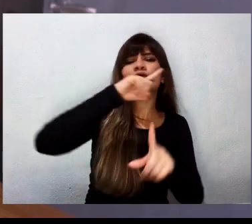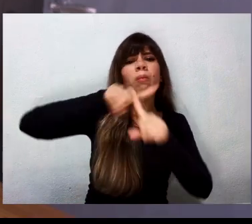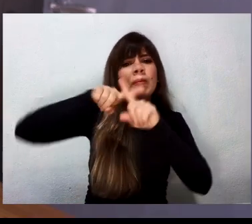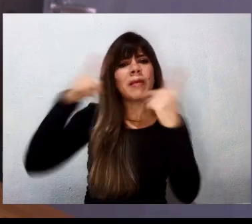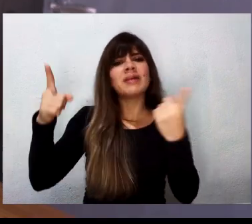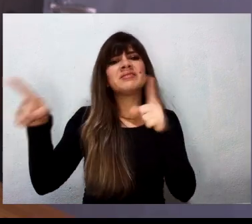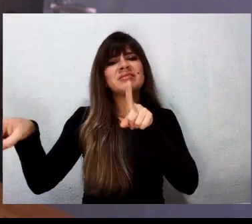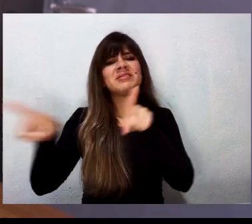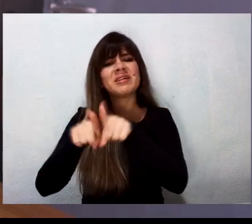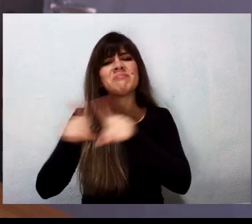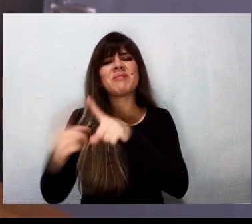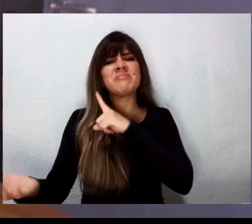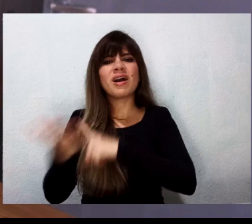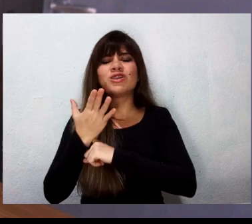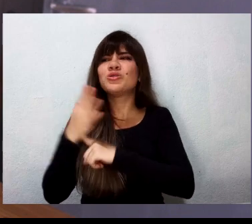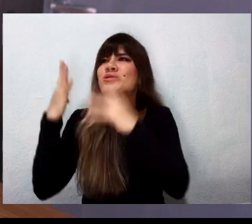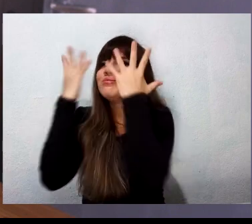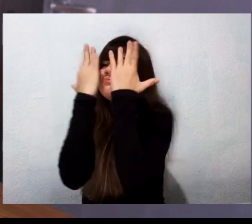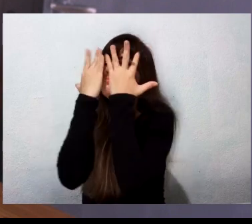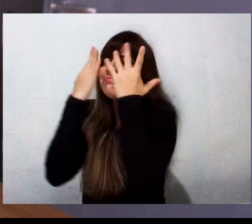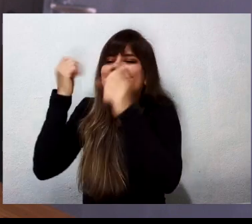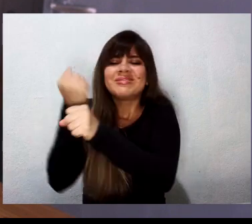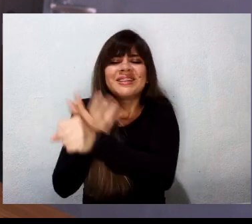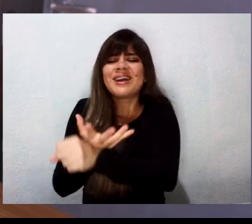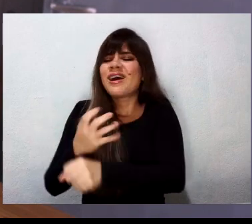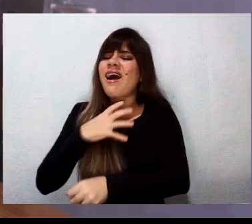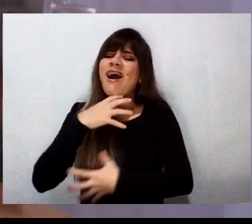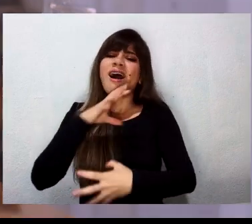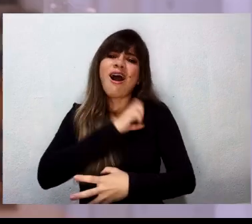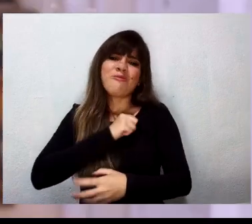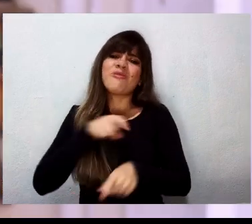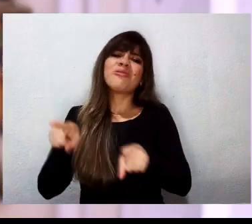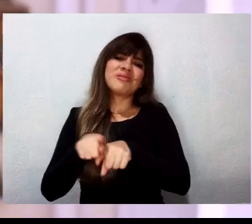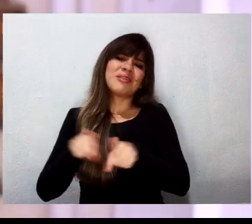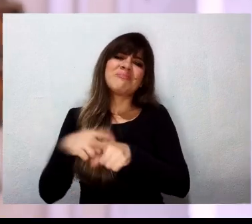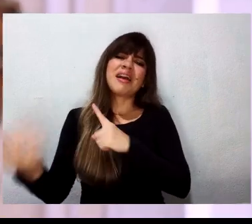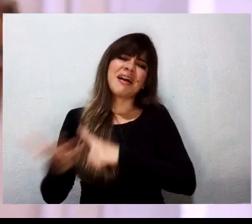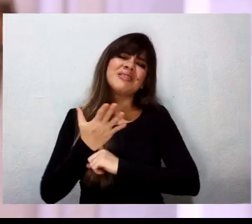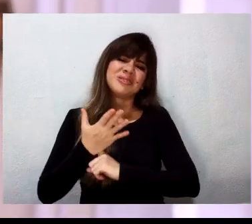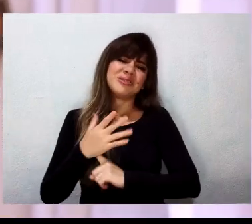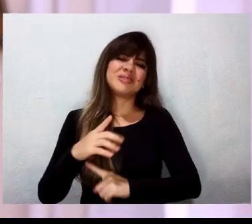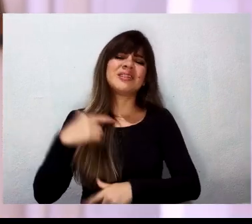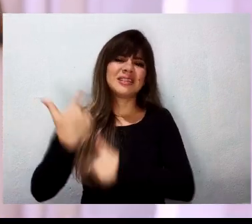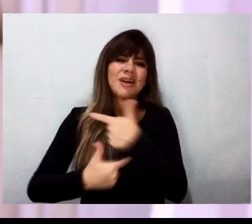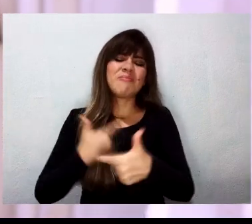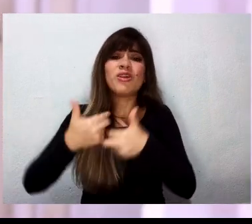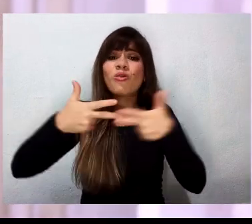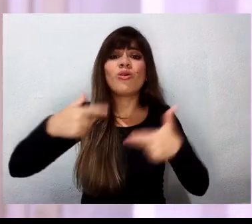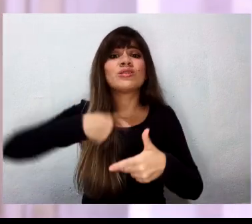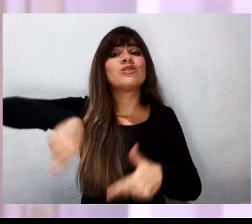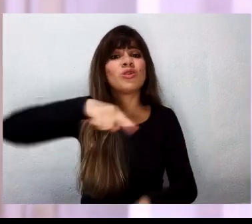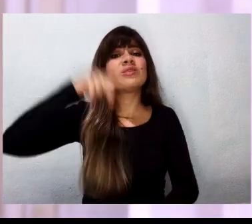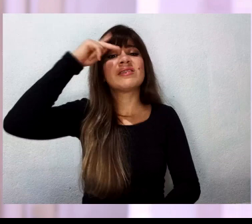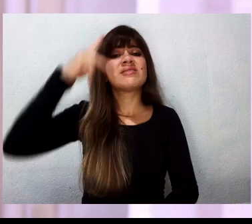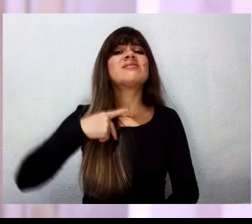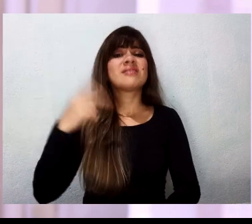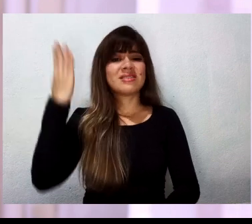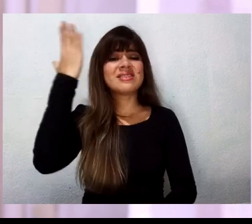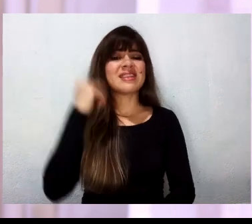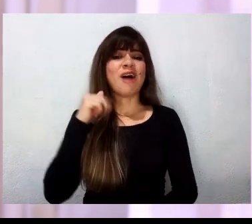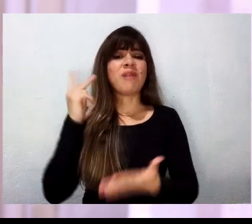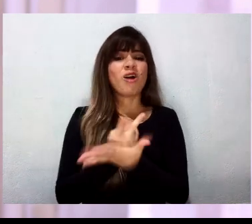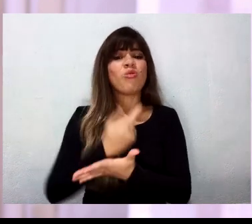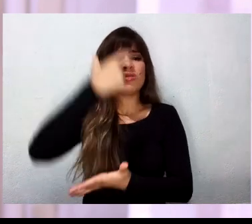acho que é o que segura muito dentro de um grupo e do fazer teatral são os pequenos momentos mágicos que a gente tem. Coisas que a gente sabe que